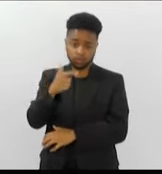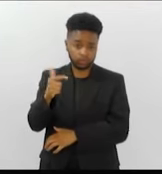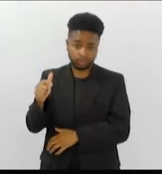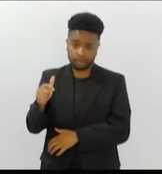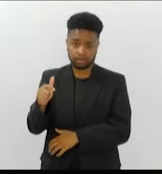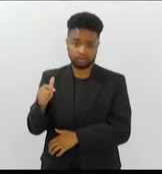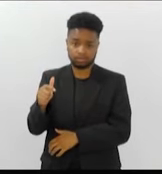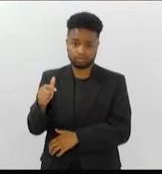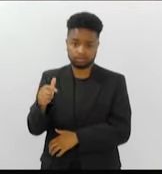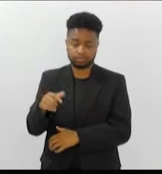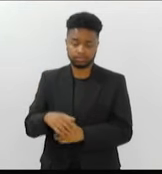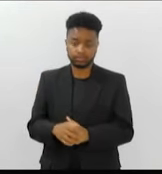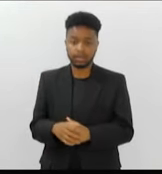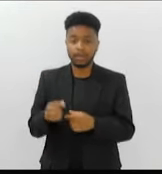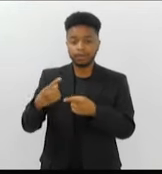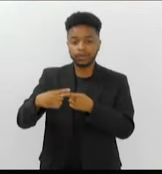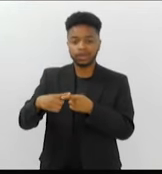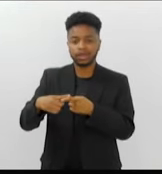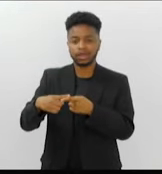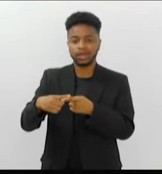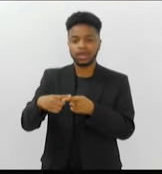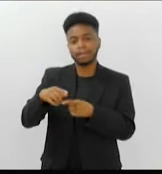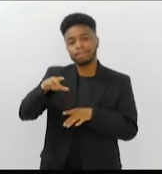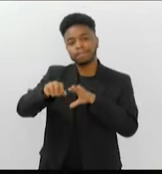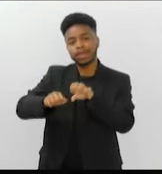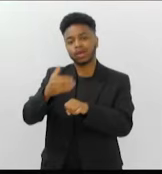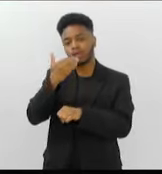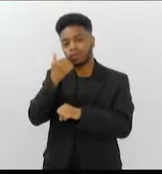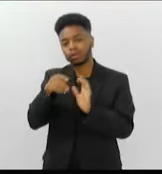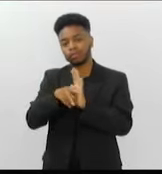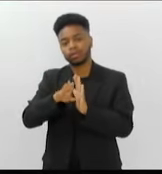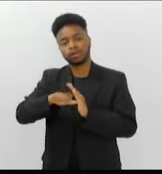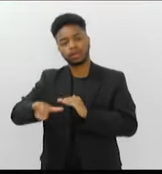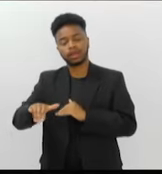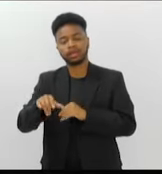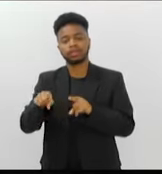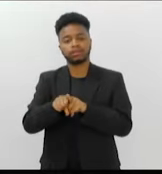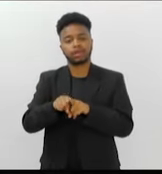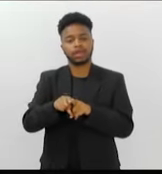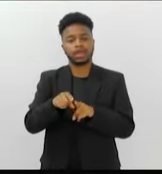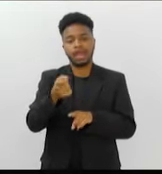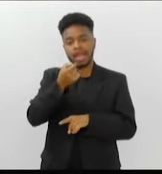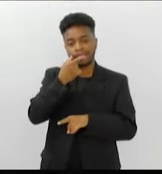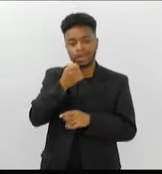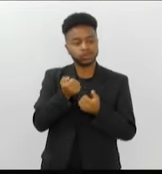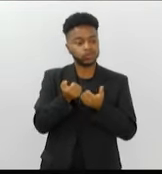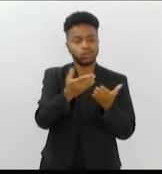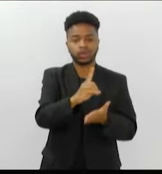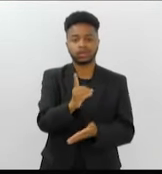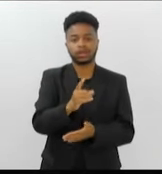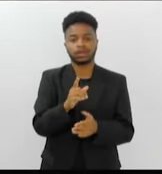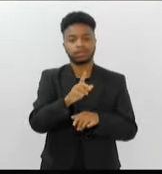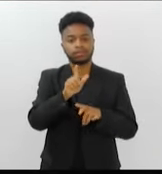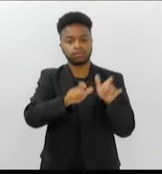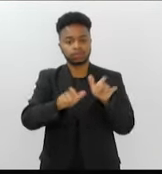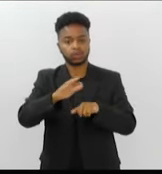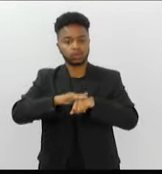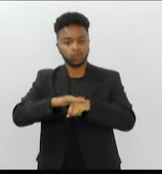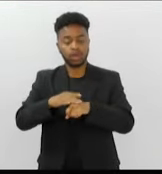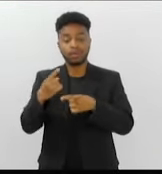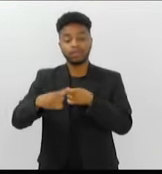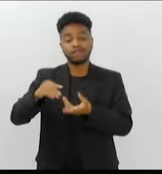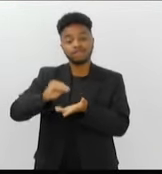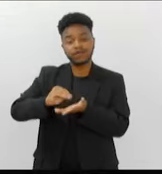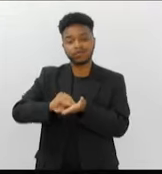caráter. Tira merenda das crianças, tira remédio dos doentes, faltou remédio para o